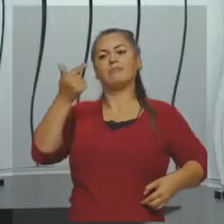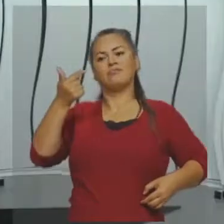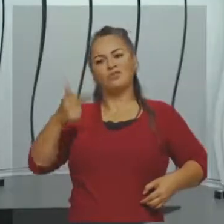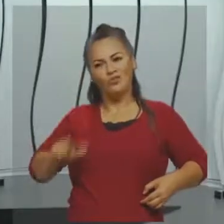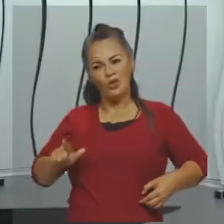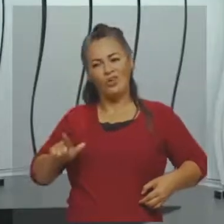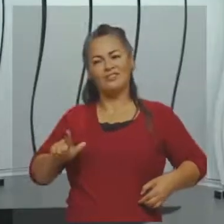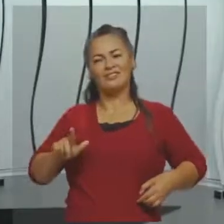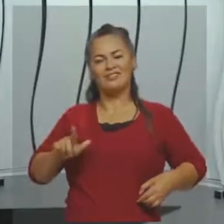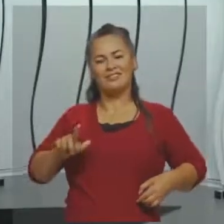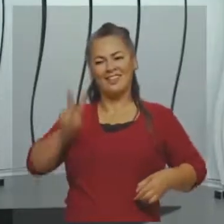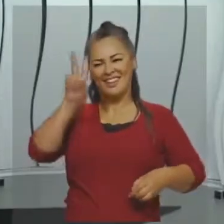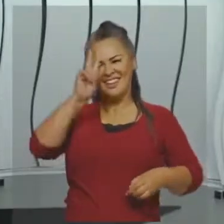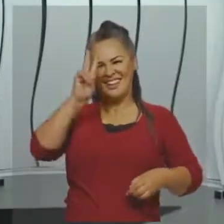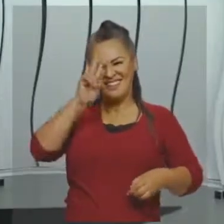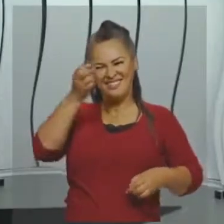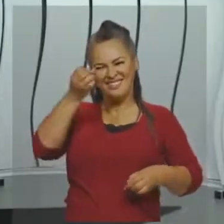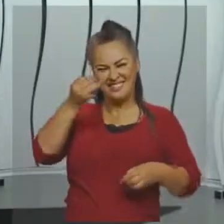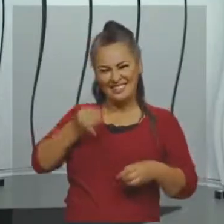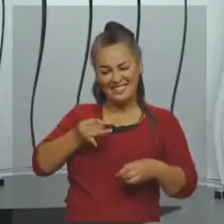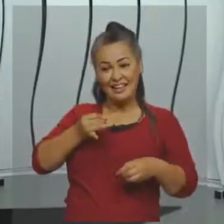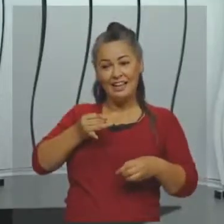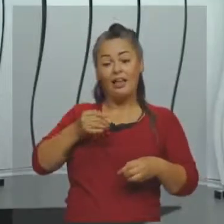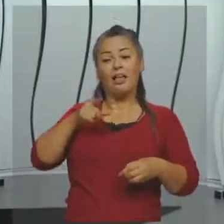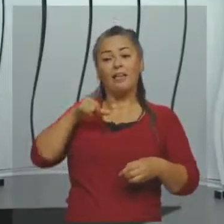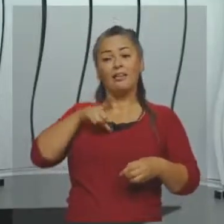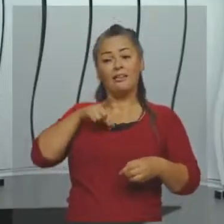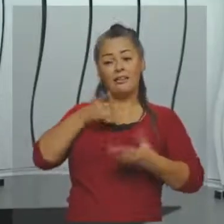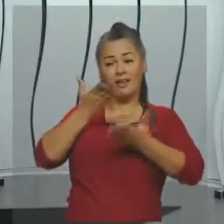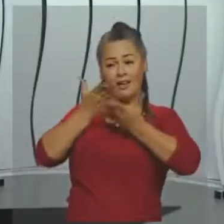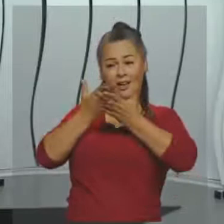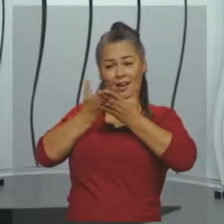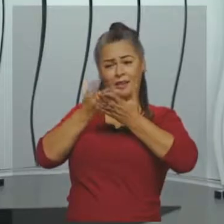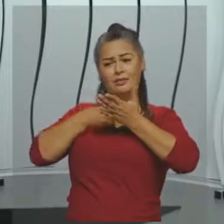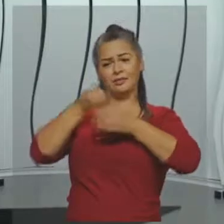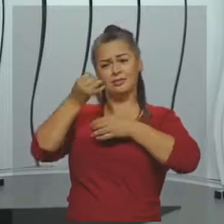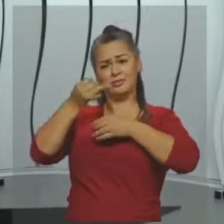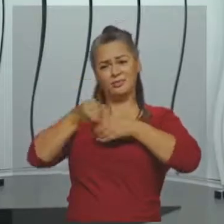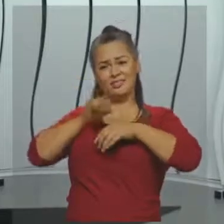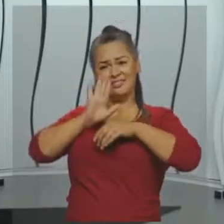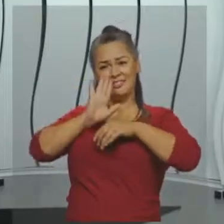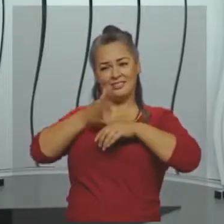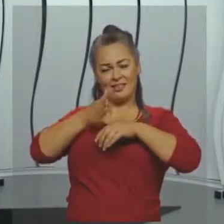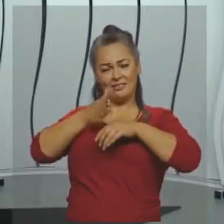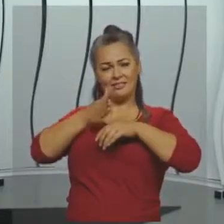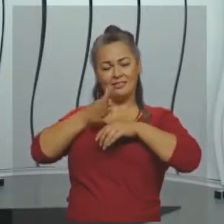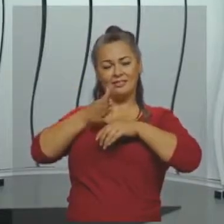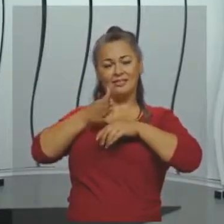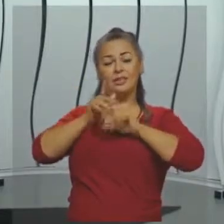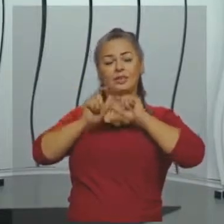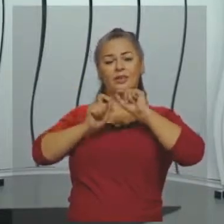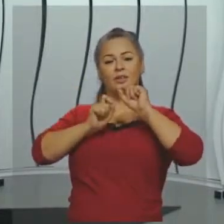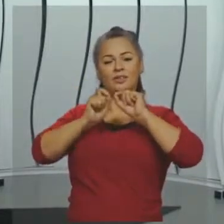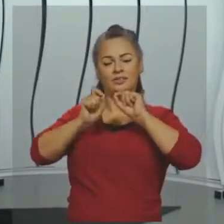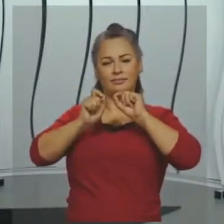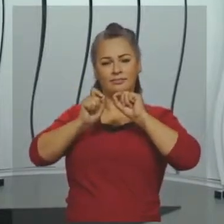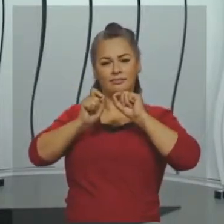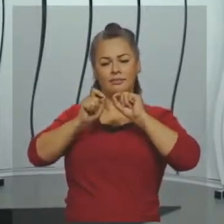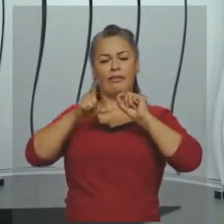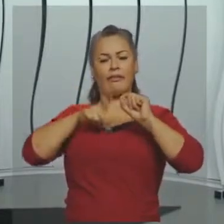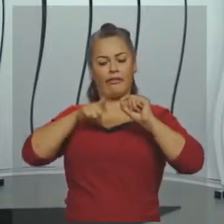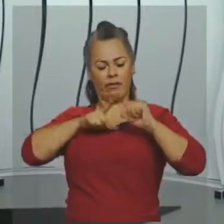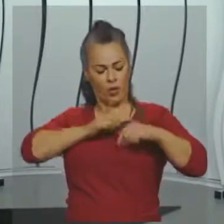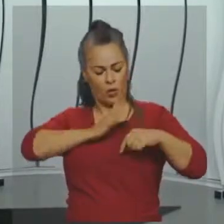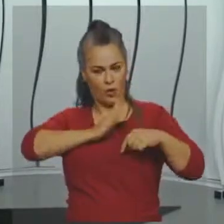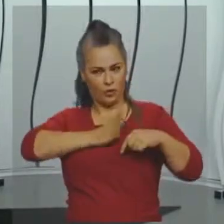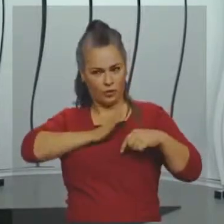eu vou ter que lembrar aqui um pouquinho de novo, lá da aula anterior. Nós devemos lembrar que a artéria sai, então,